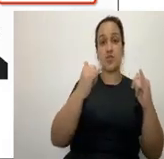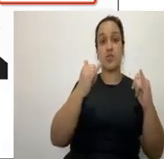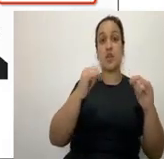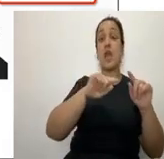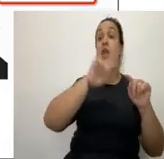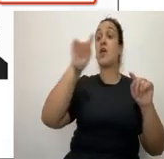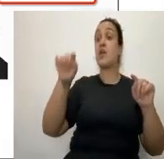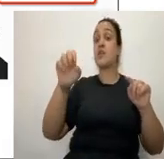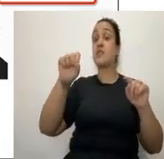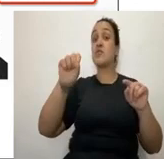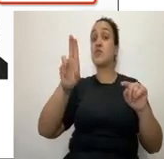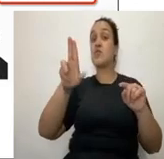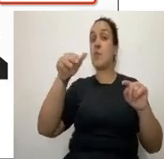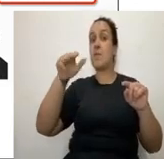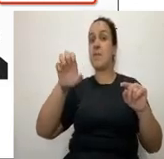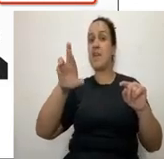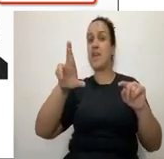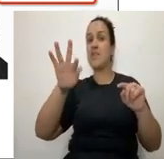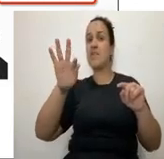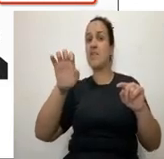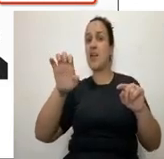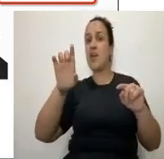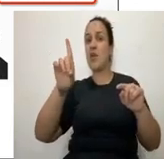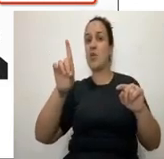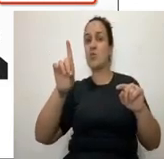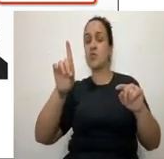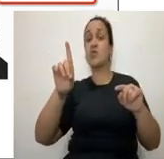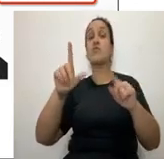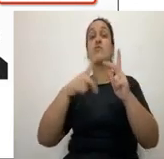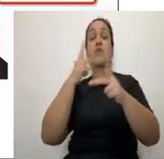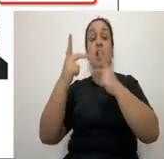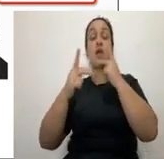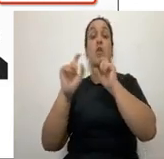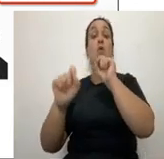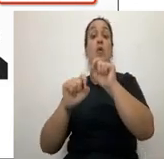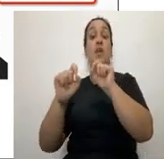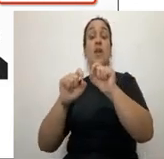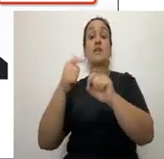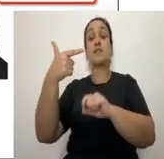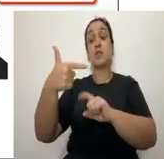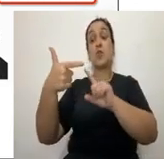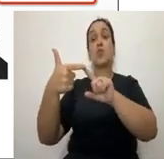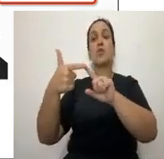de energia. E aí vem Sommerfeld e insere uma